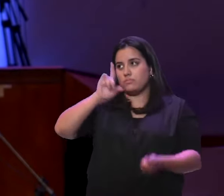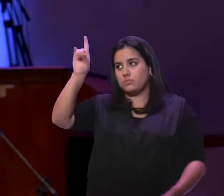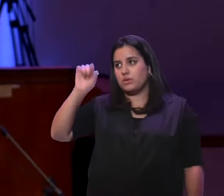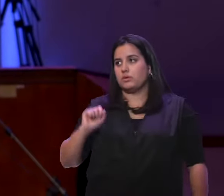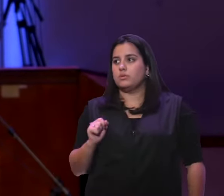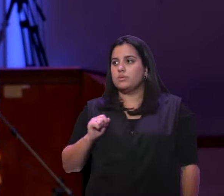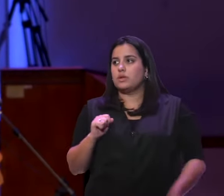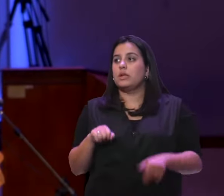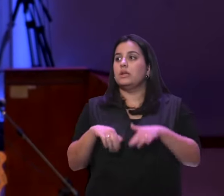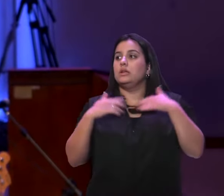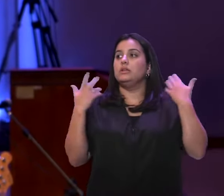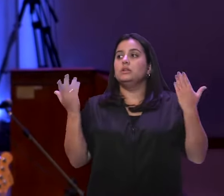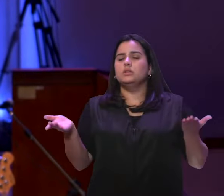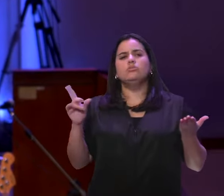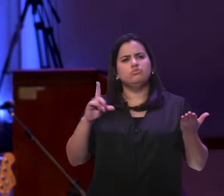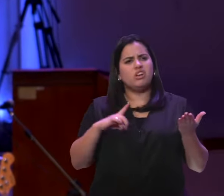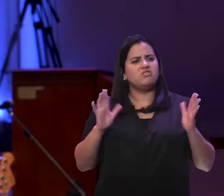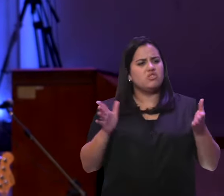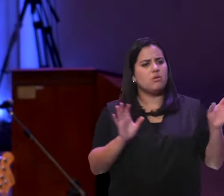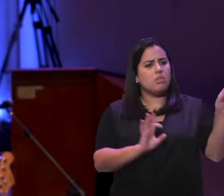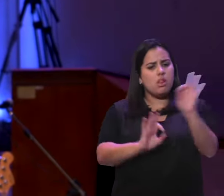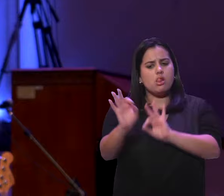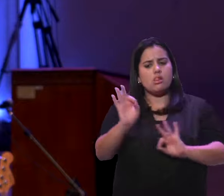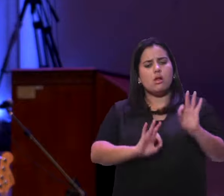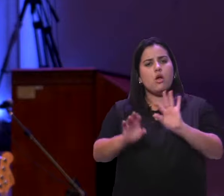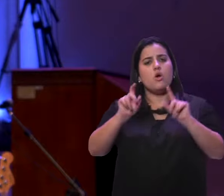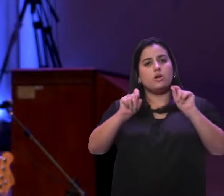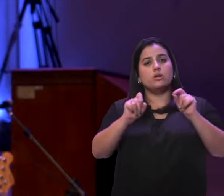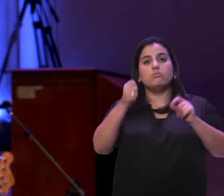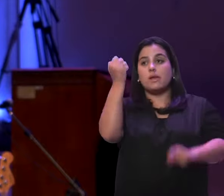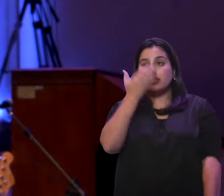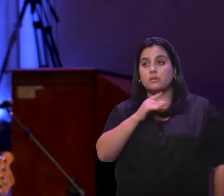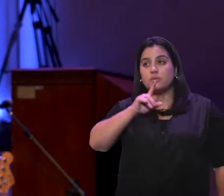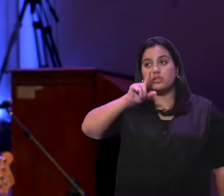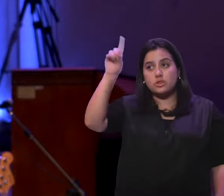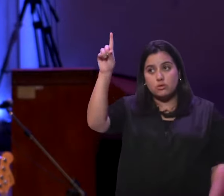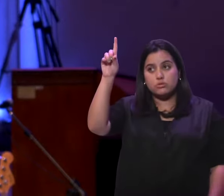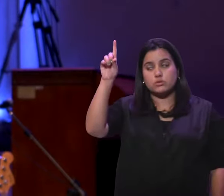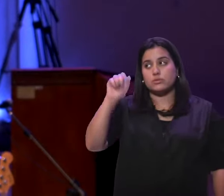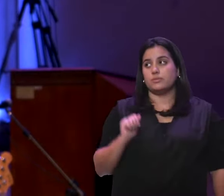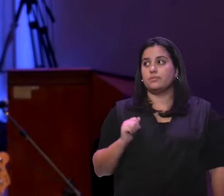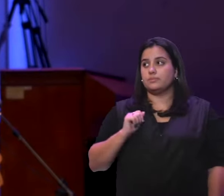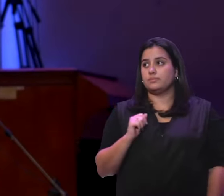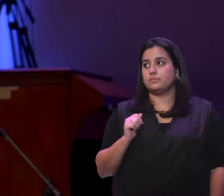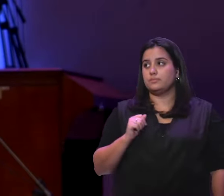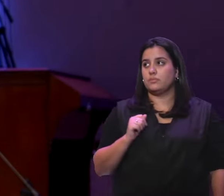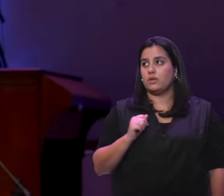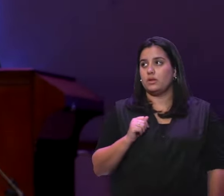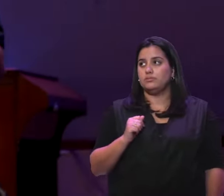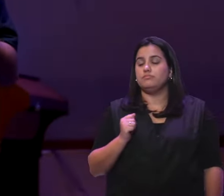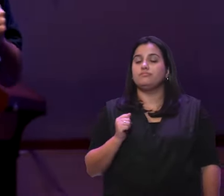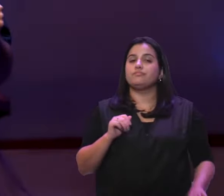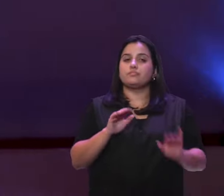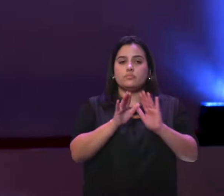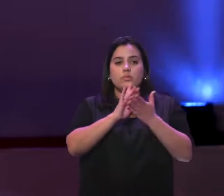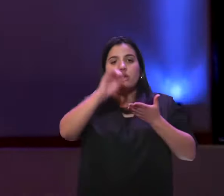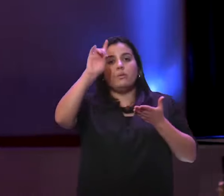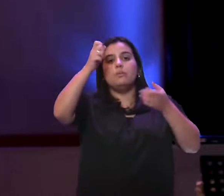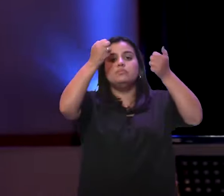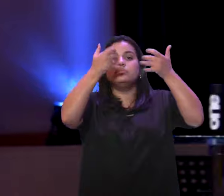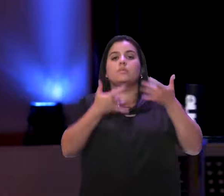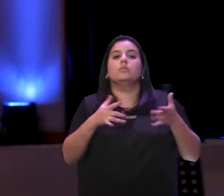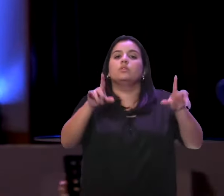tinham algo preparado para representar a presença de Deus no meio do povo. E a Bíblia conta